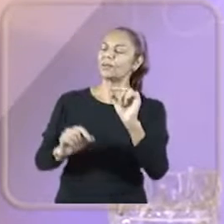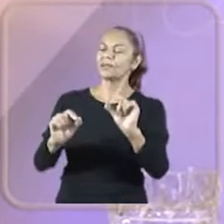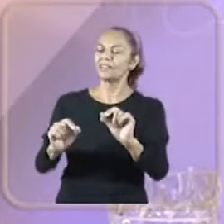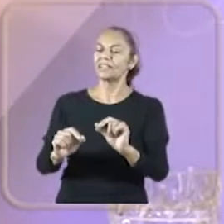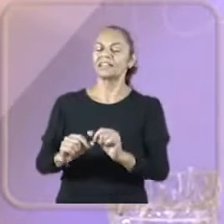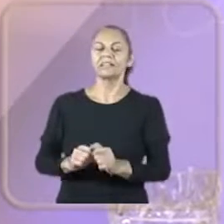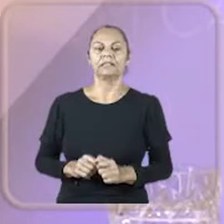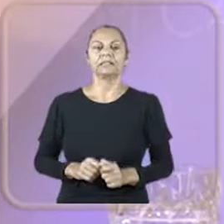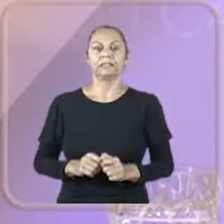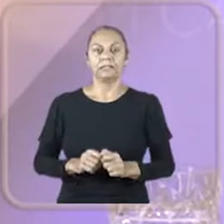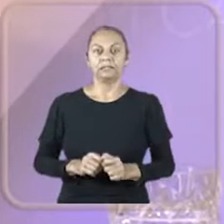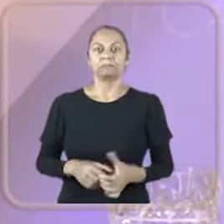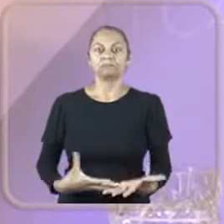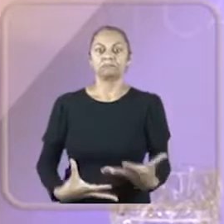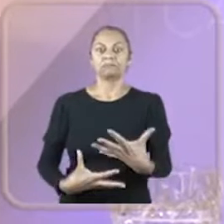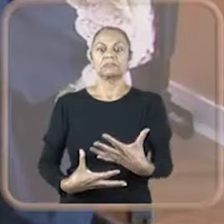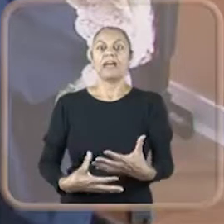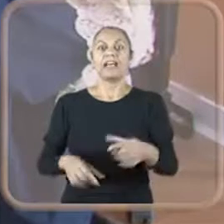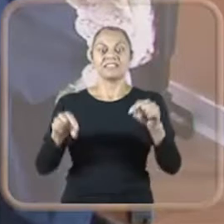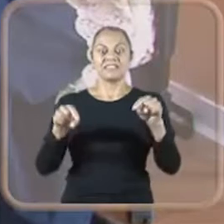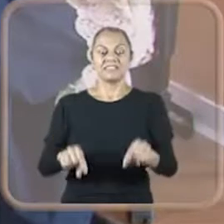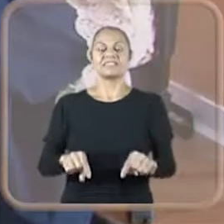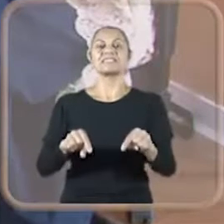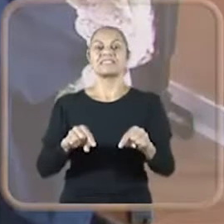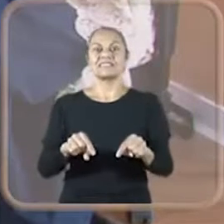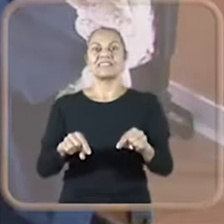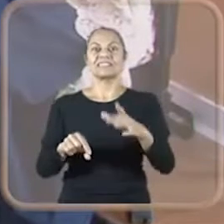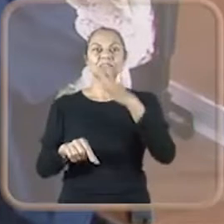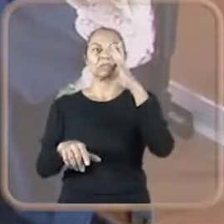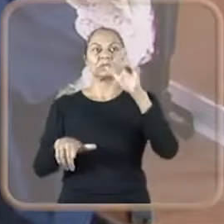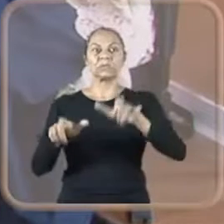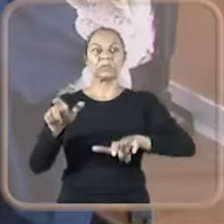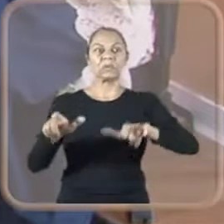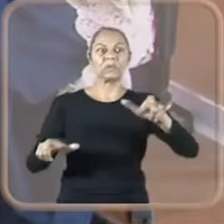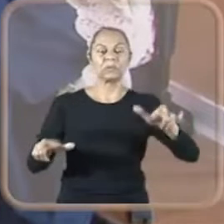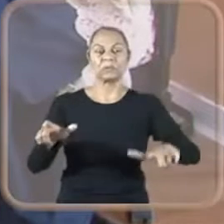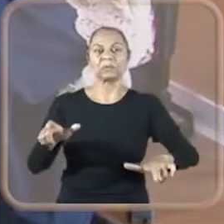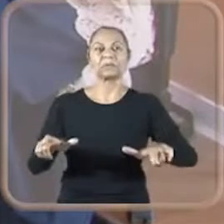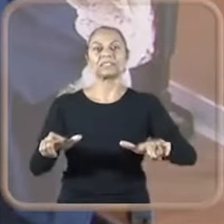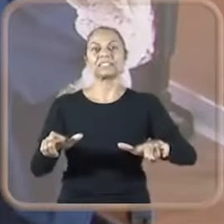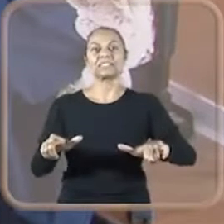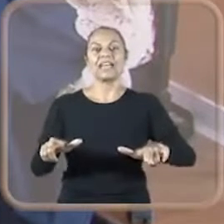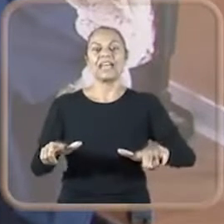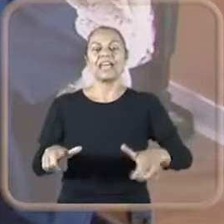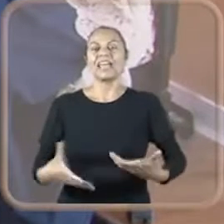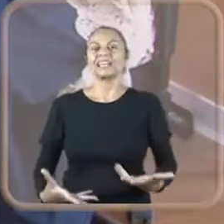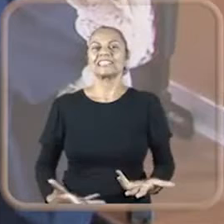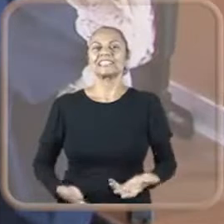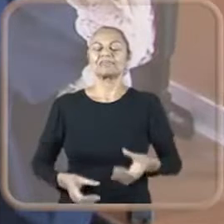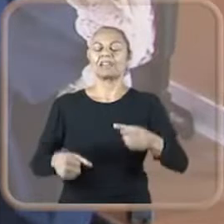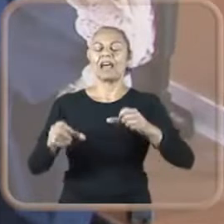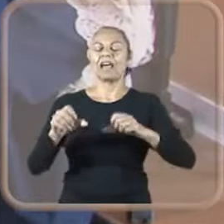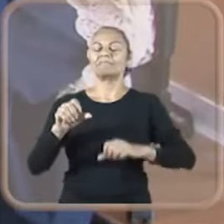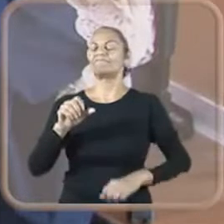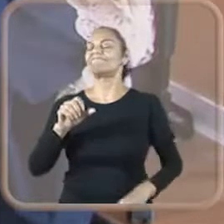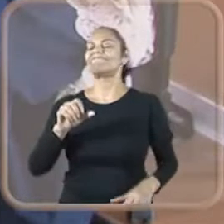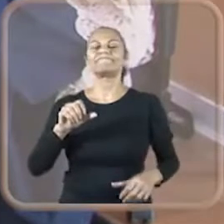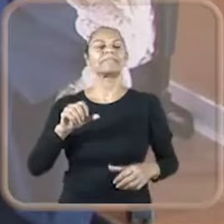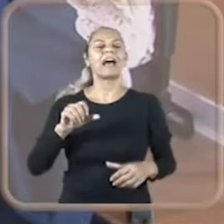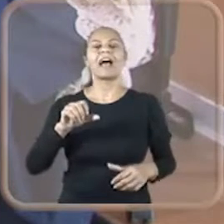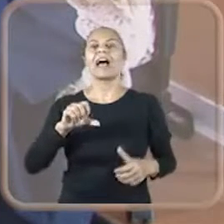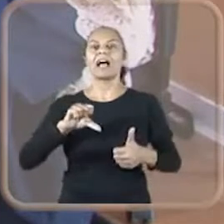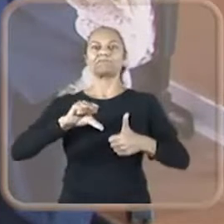autoestima, né, de Cariacica. Eu acho que a gente está conseguindo trazer isso de volta, doutora. Assim, essa nova gestão